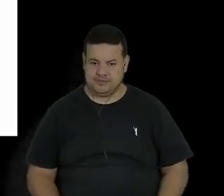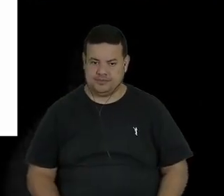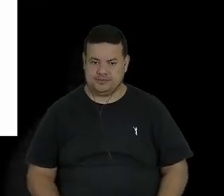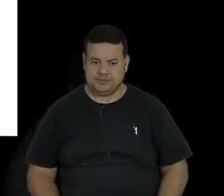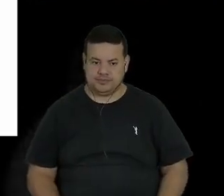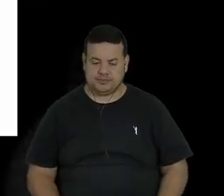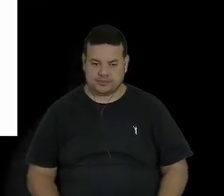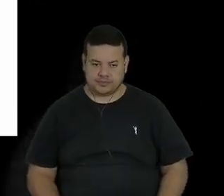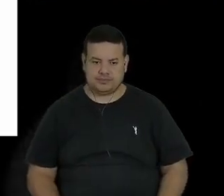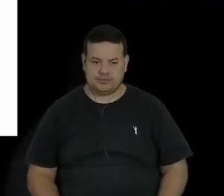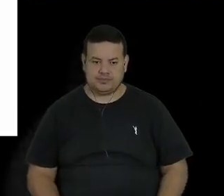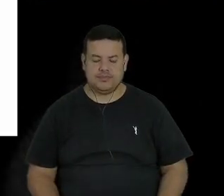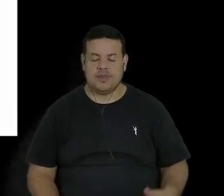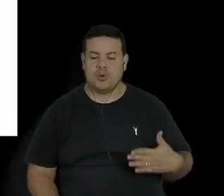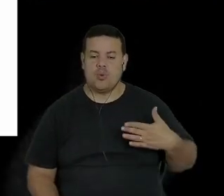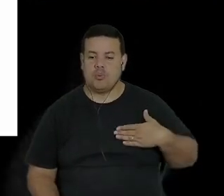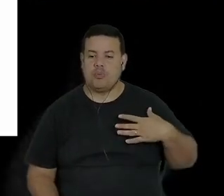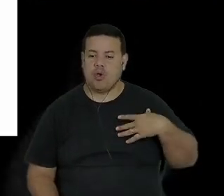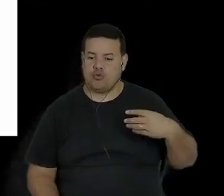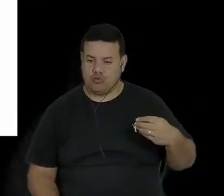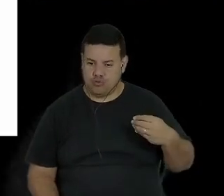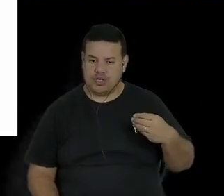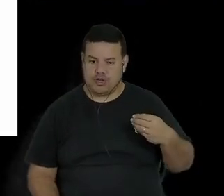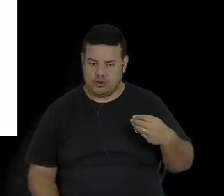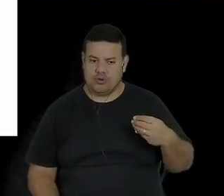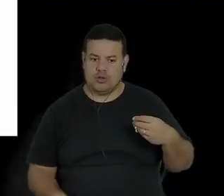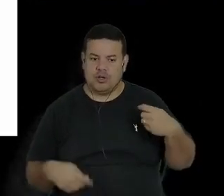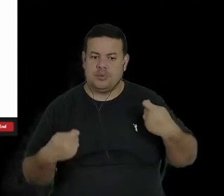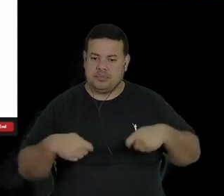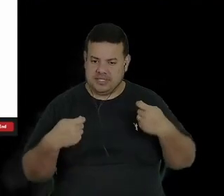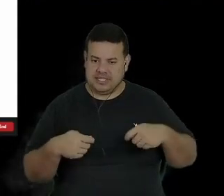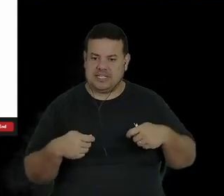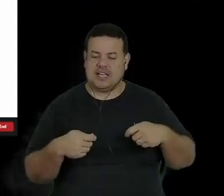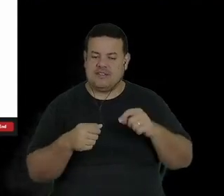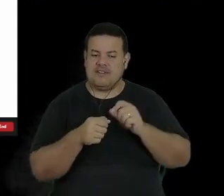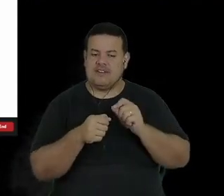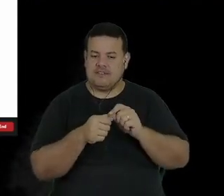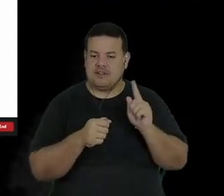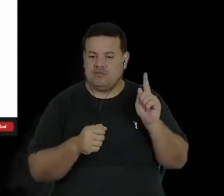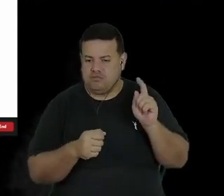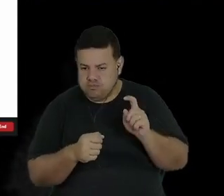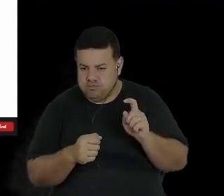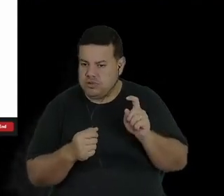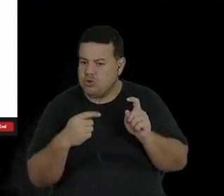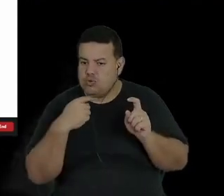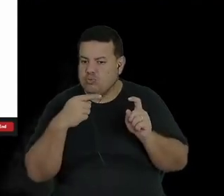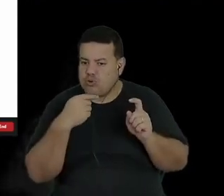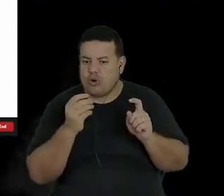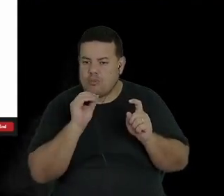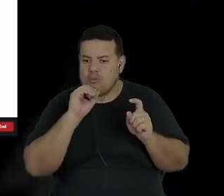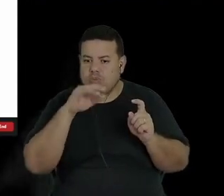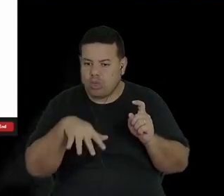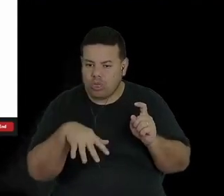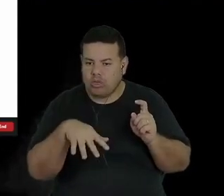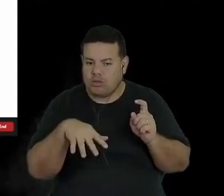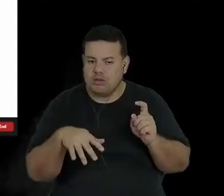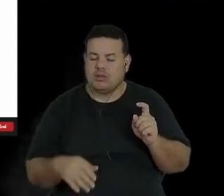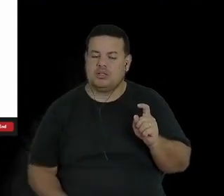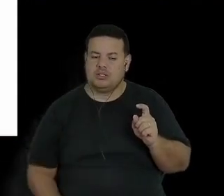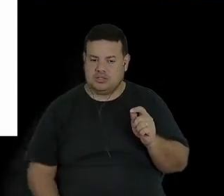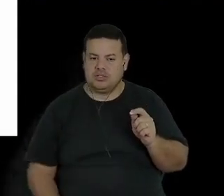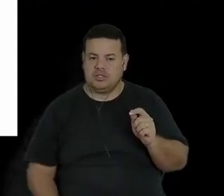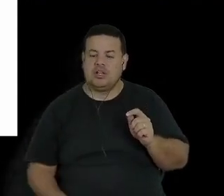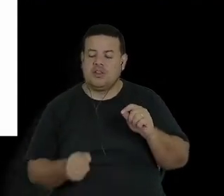Patentes, meu filho, por exemplo, ele tinha que ficar em decúbito inclinado, ele tinha que ficar, não podia regurgitar. Então foi feita uma patente para que as